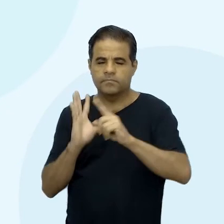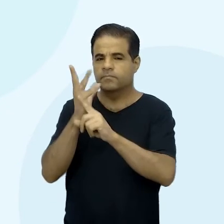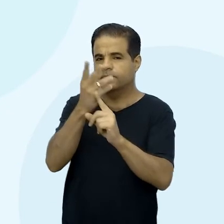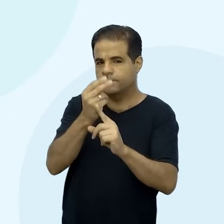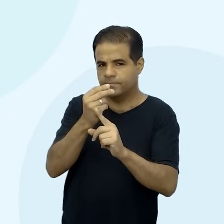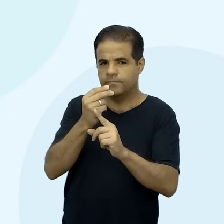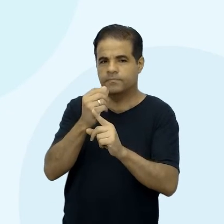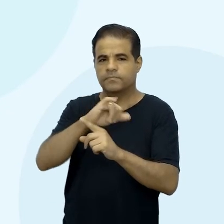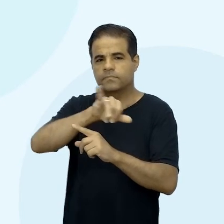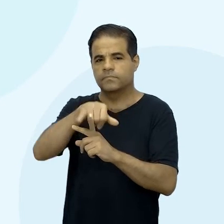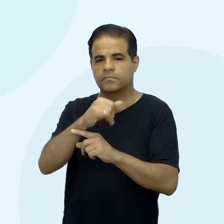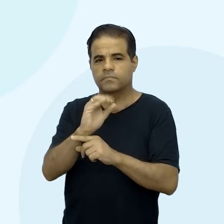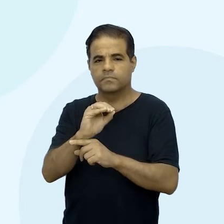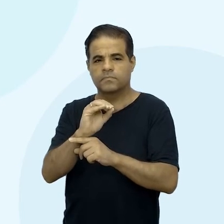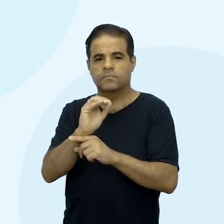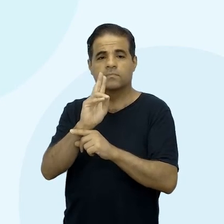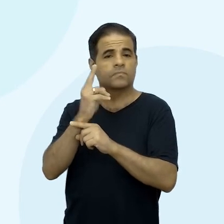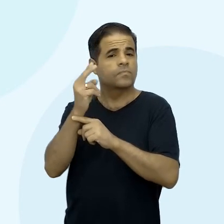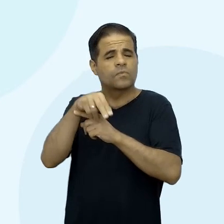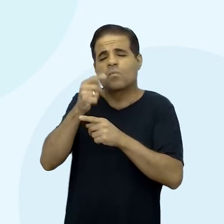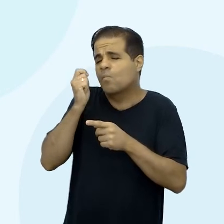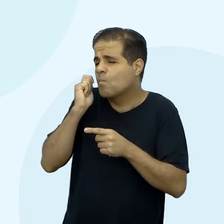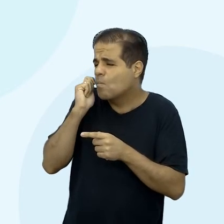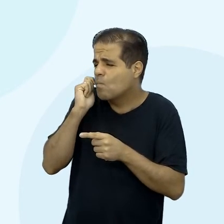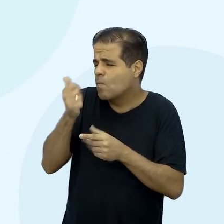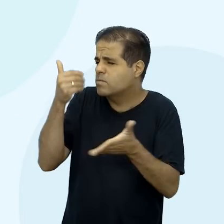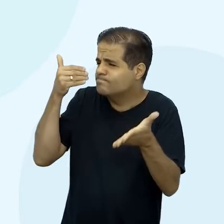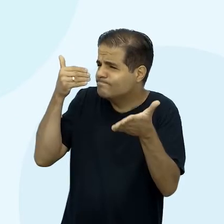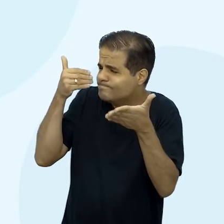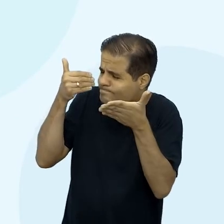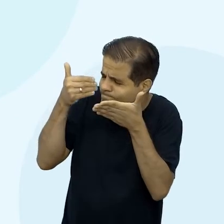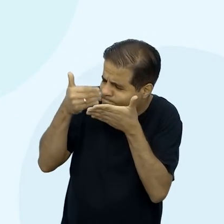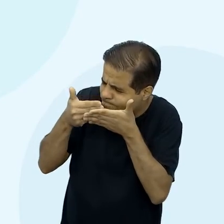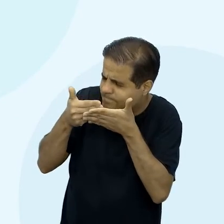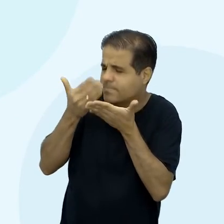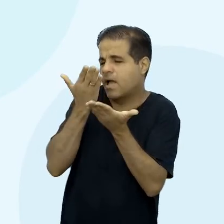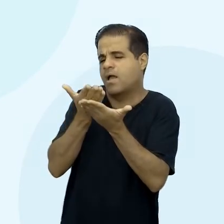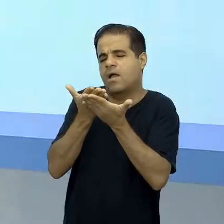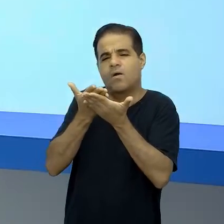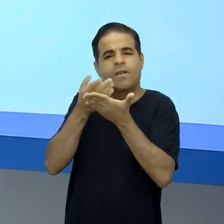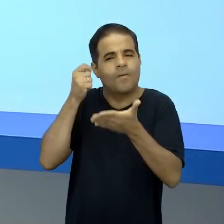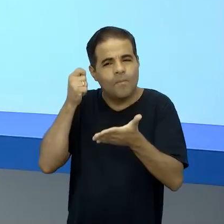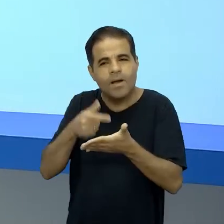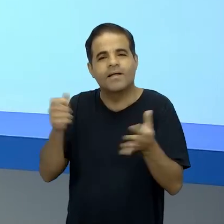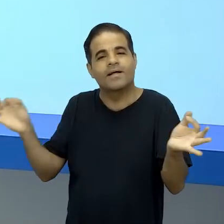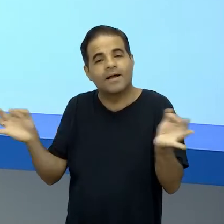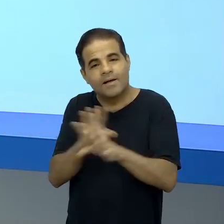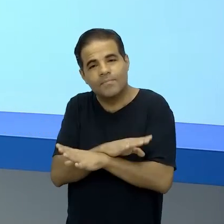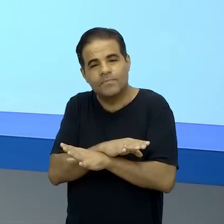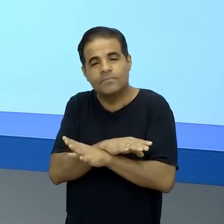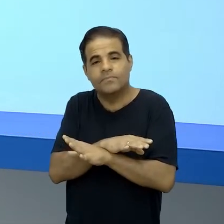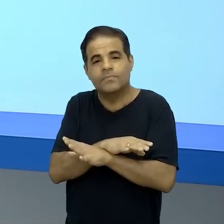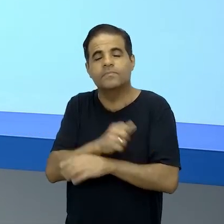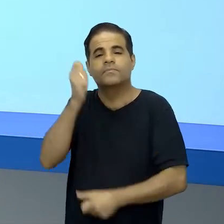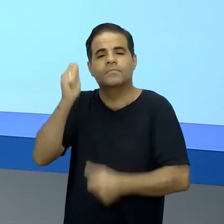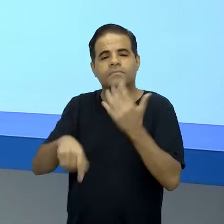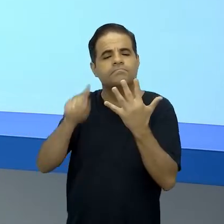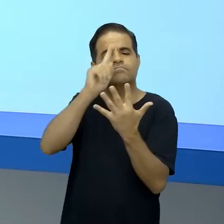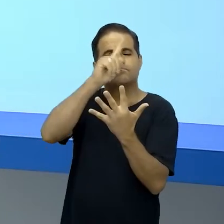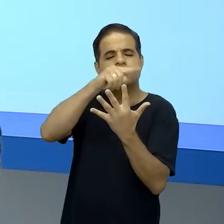John Cage. E nossa aula já está quase acabando, viu? Quase acabando. Falamos de